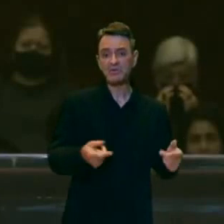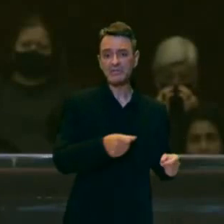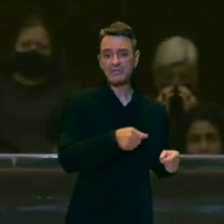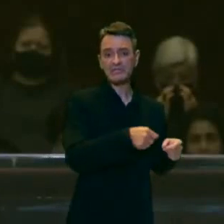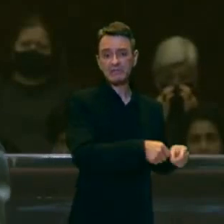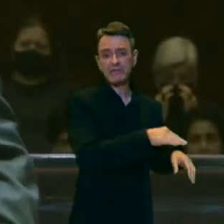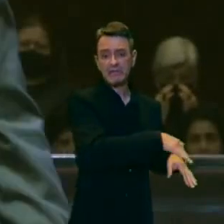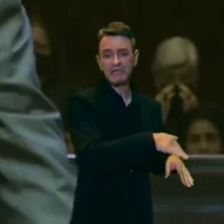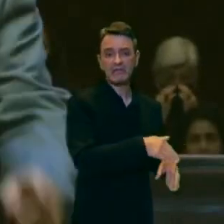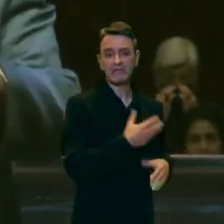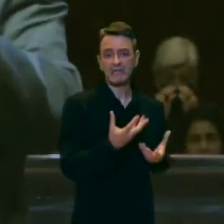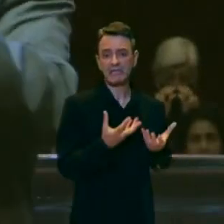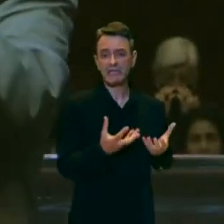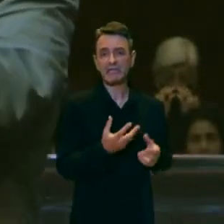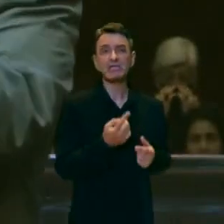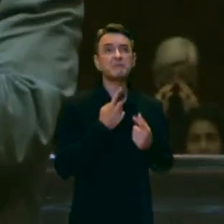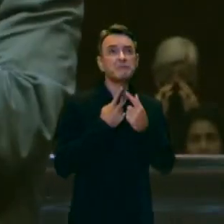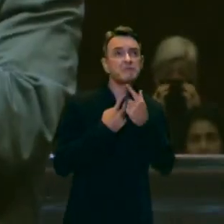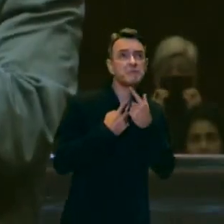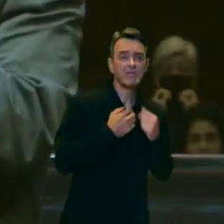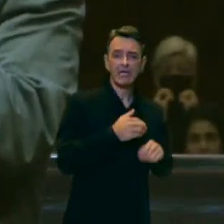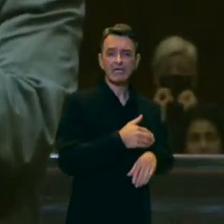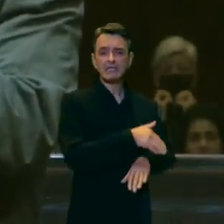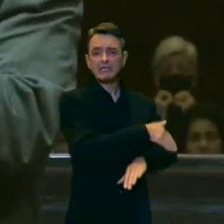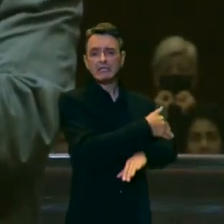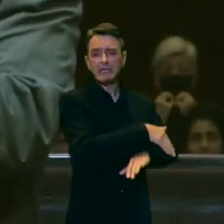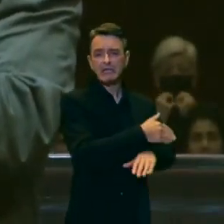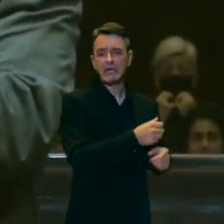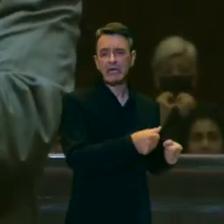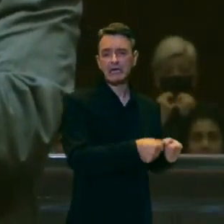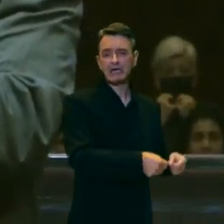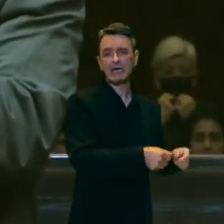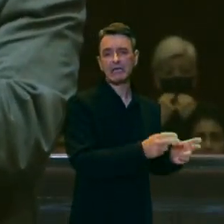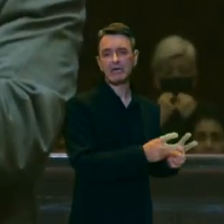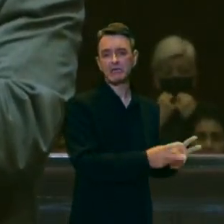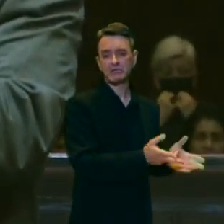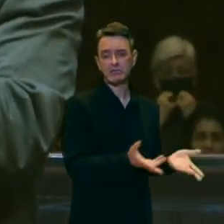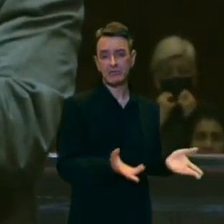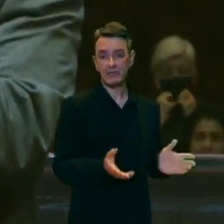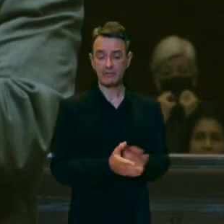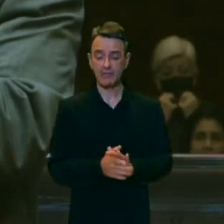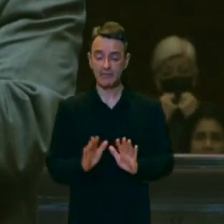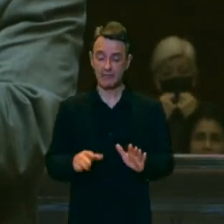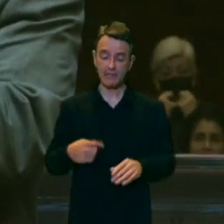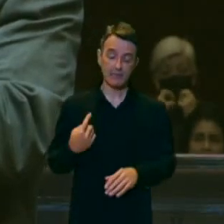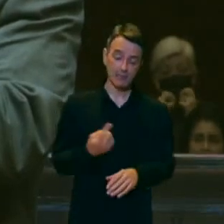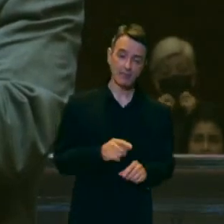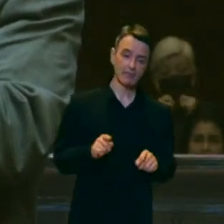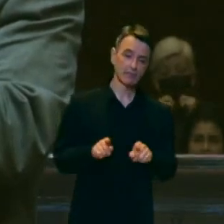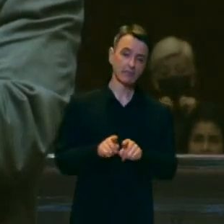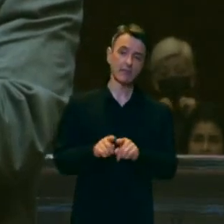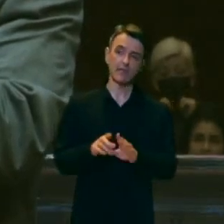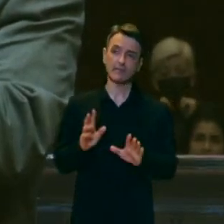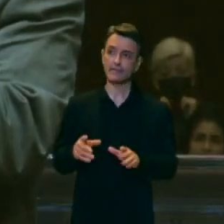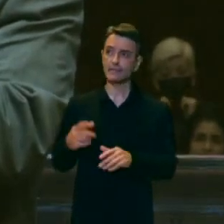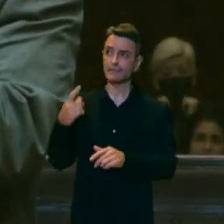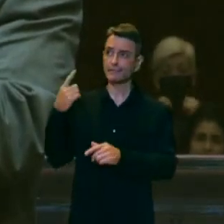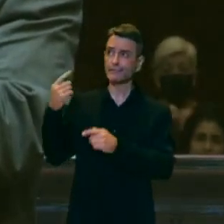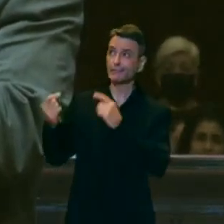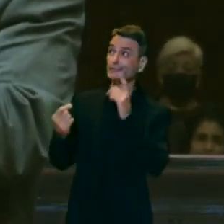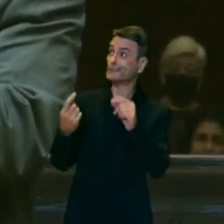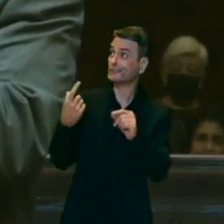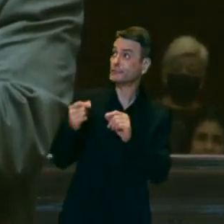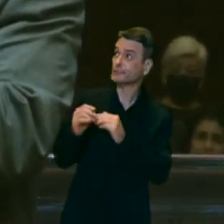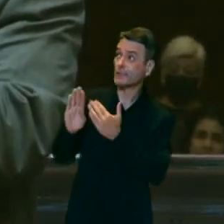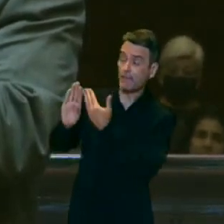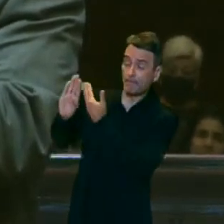lá. Tem gente que está fugindo de Deus por coisas que estão matando, destruindo a